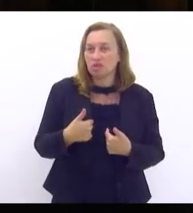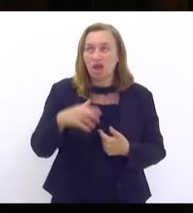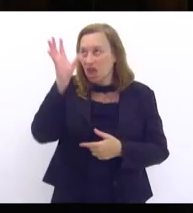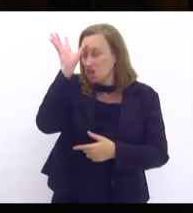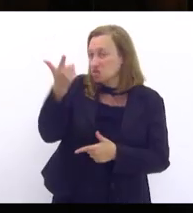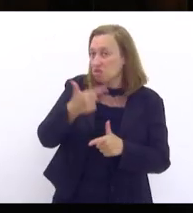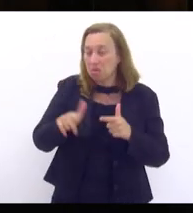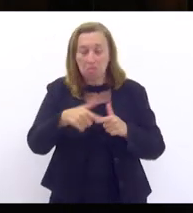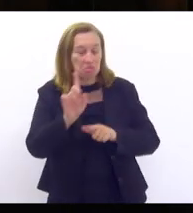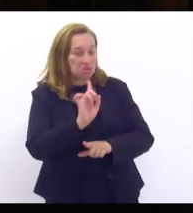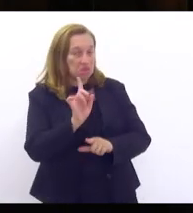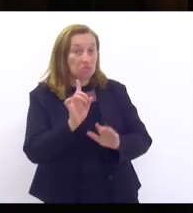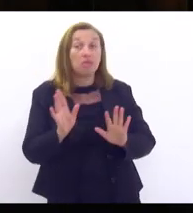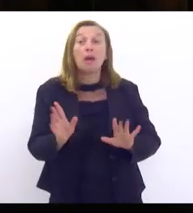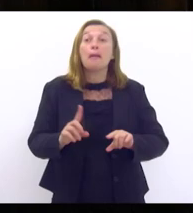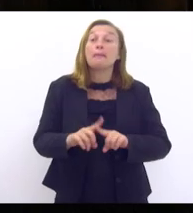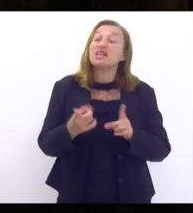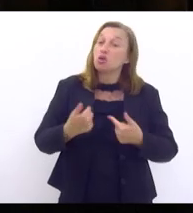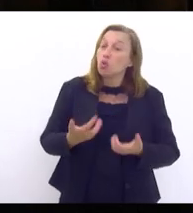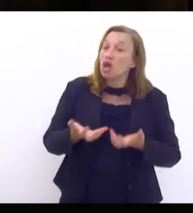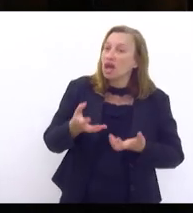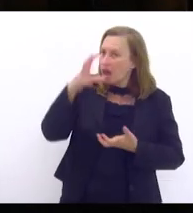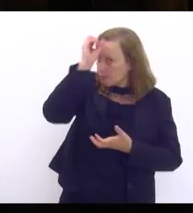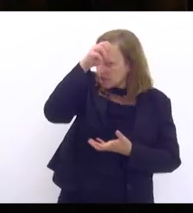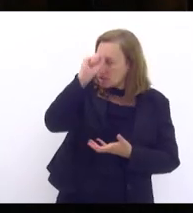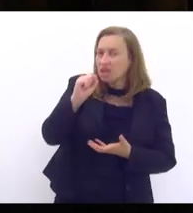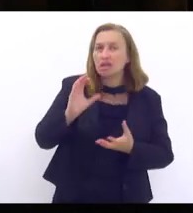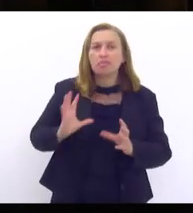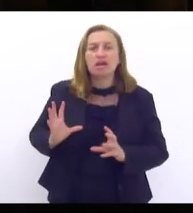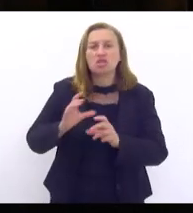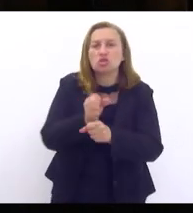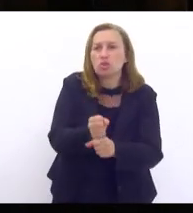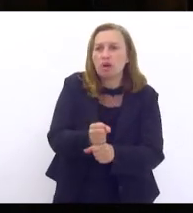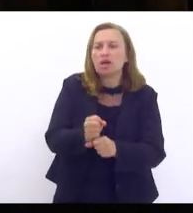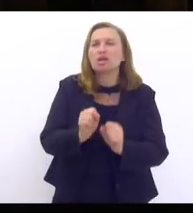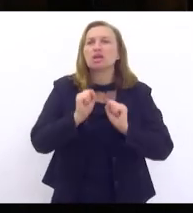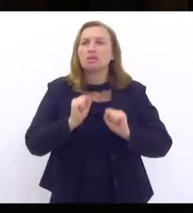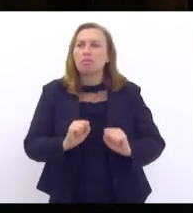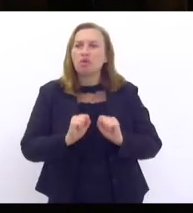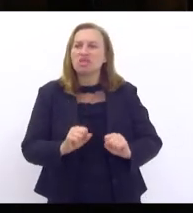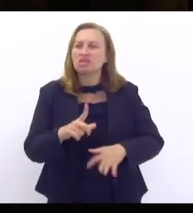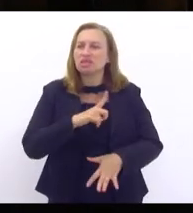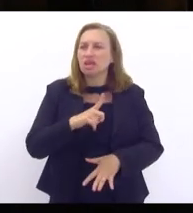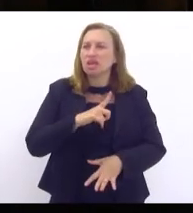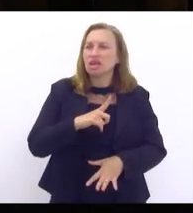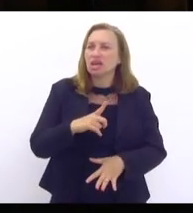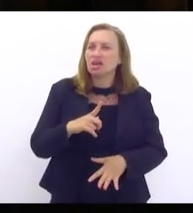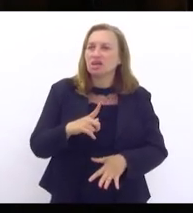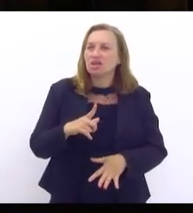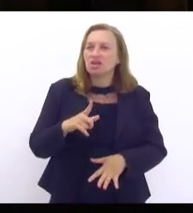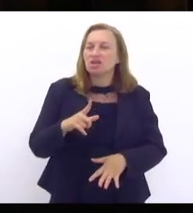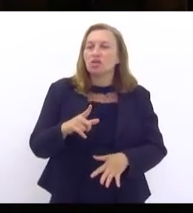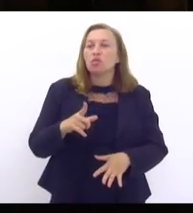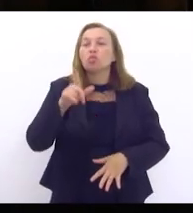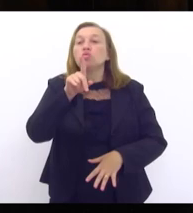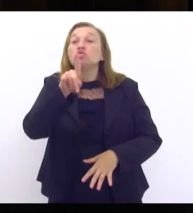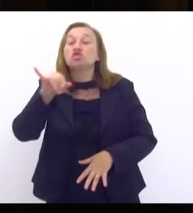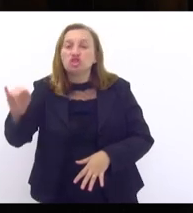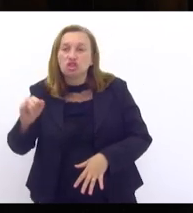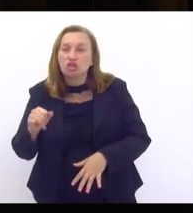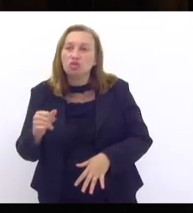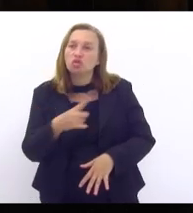desses problemas, longe disso, mas eu estou aqui para tentar somar, né, para que a gente possa ter, quem sabe um dia, nossos filhos andando de